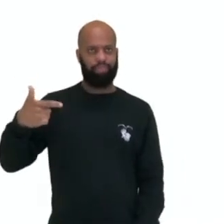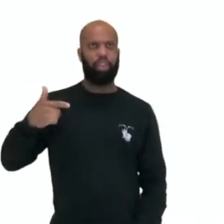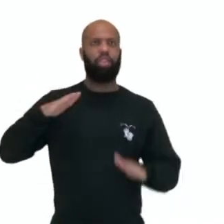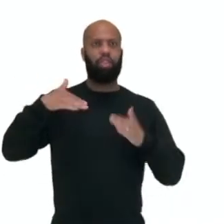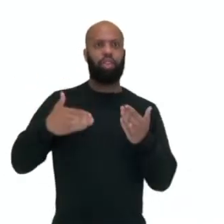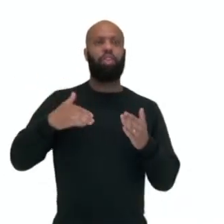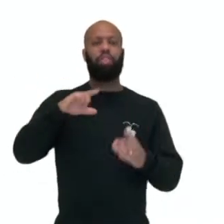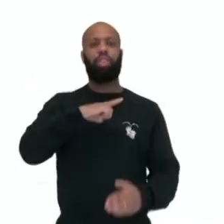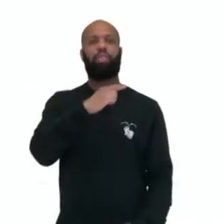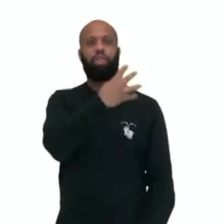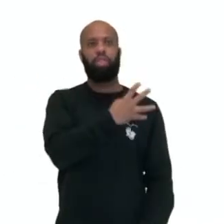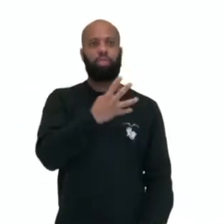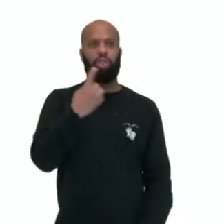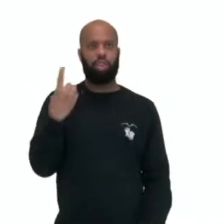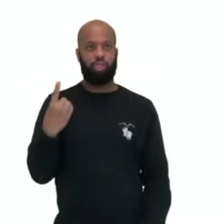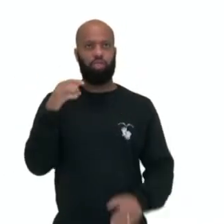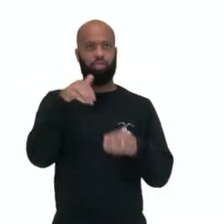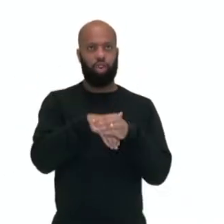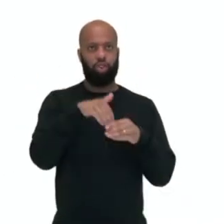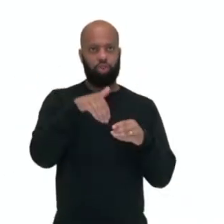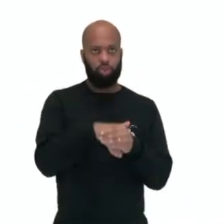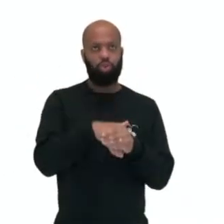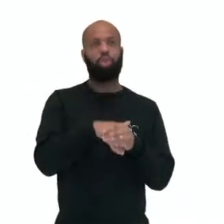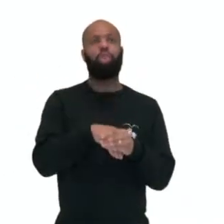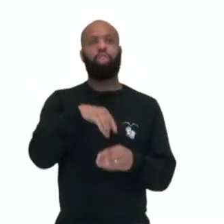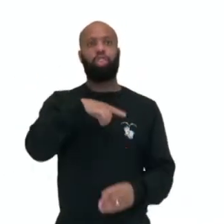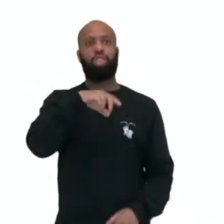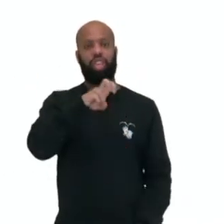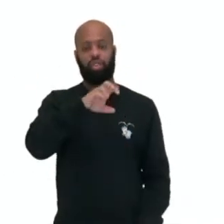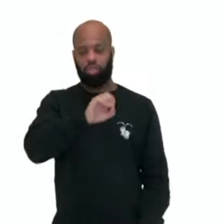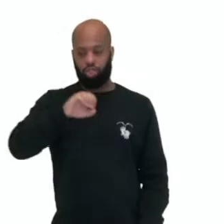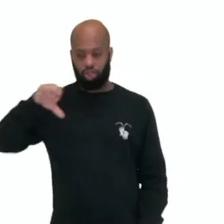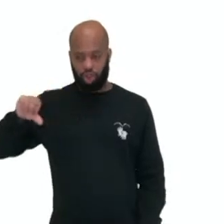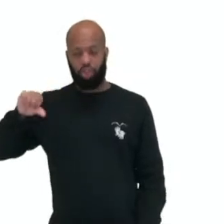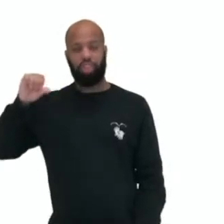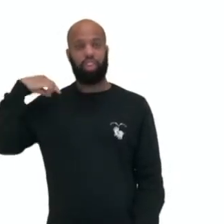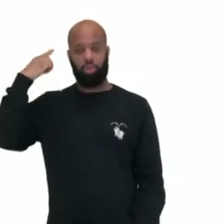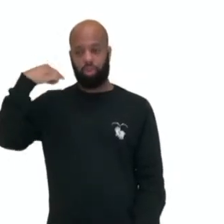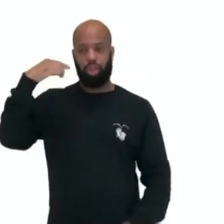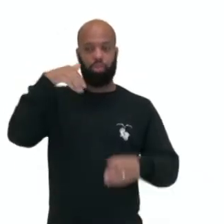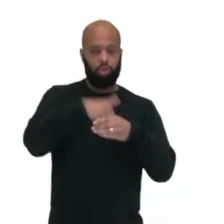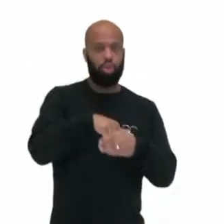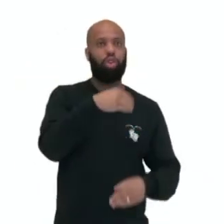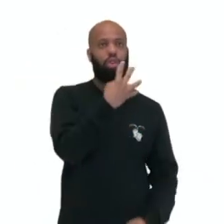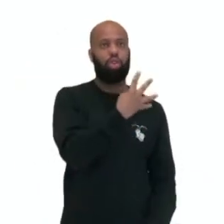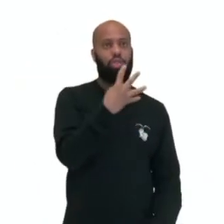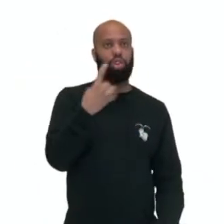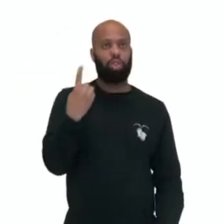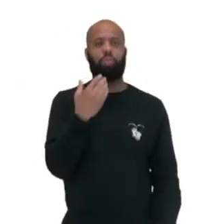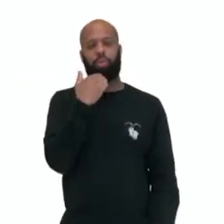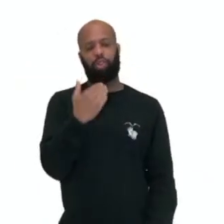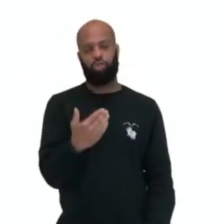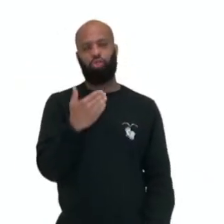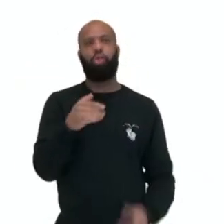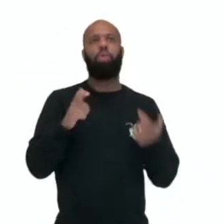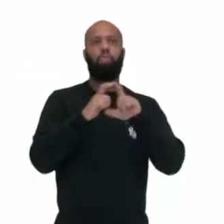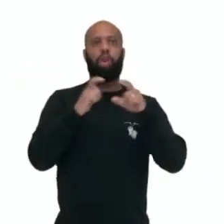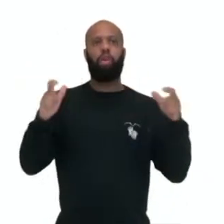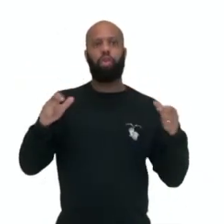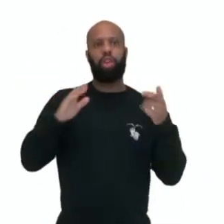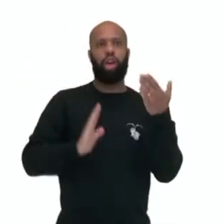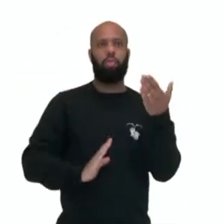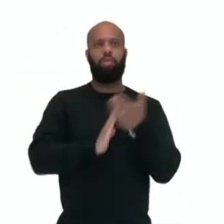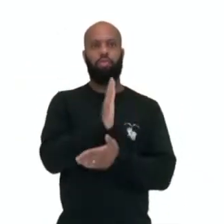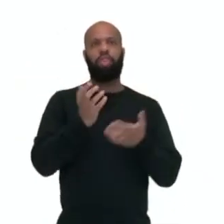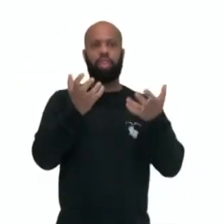1992, por 441 dos 509 deputados presentes na sessão. Então, por ampla maioria, foi aprovada